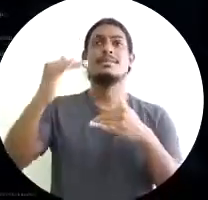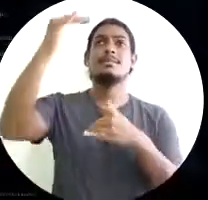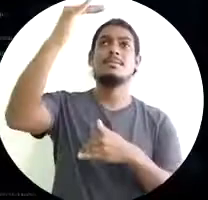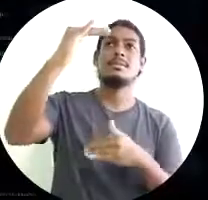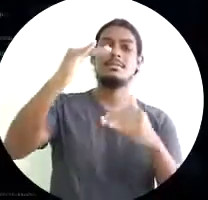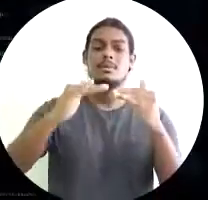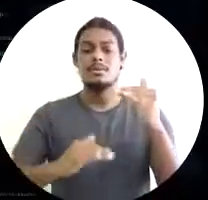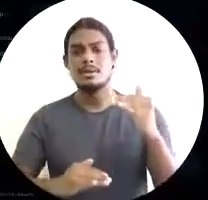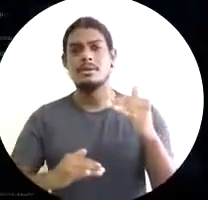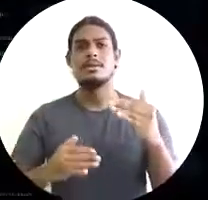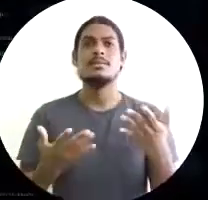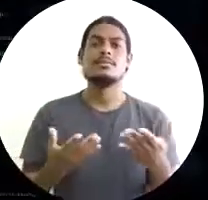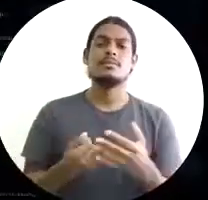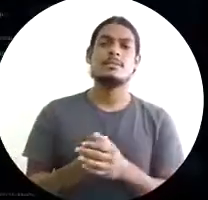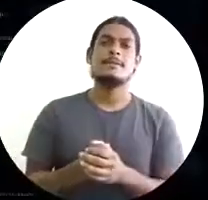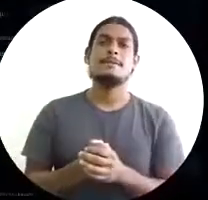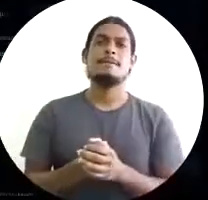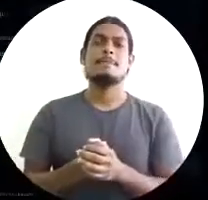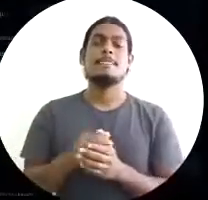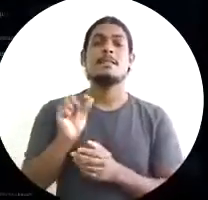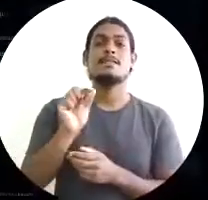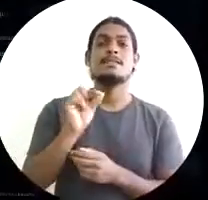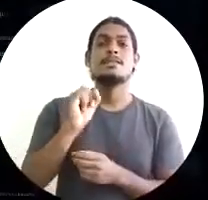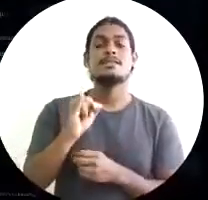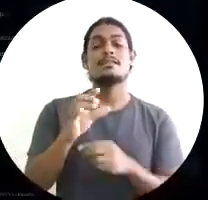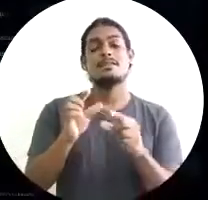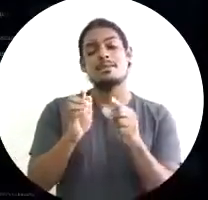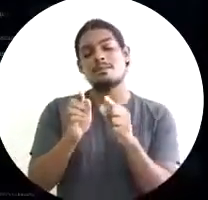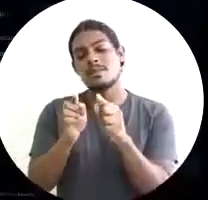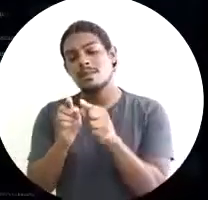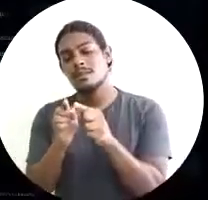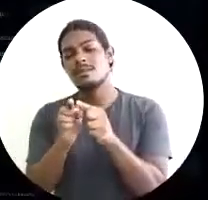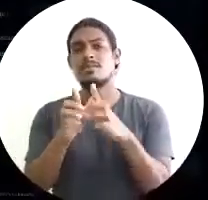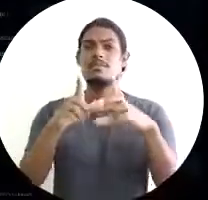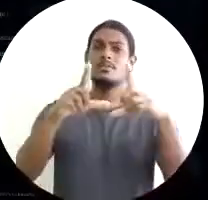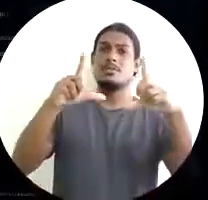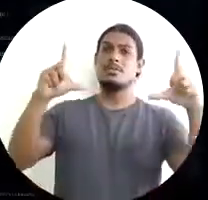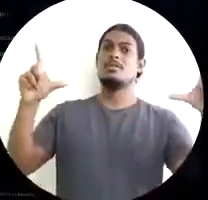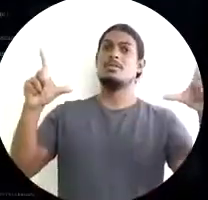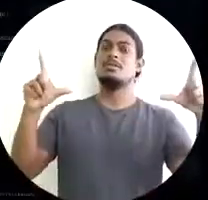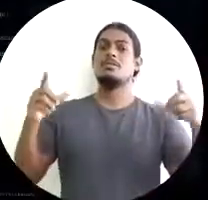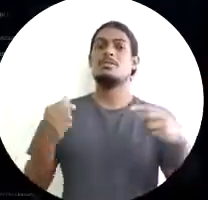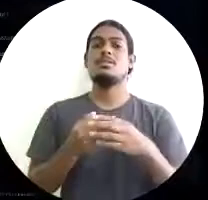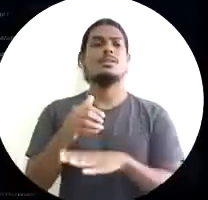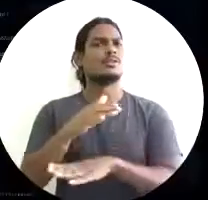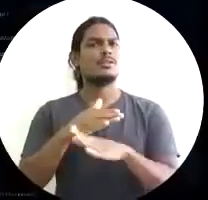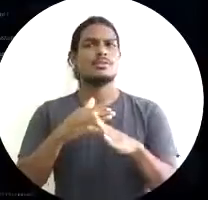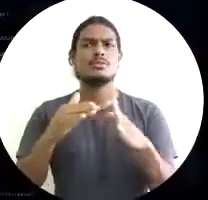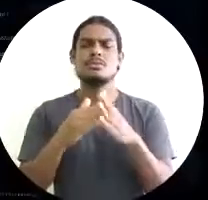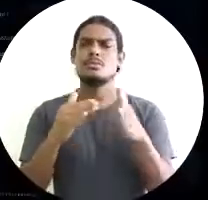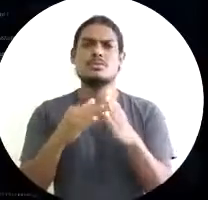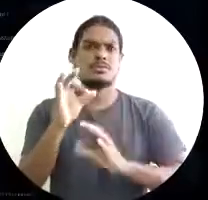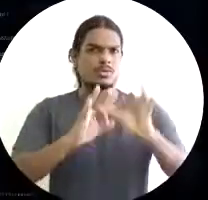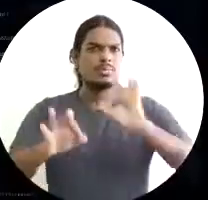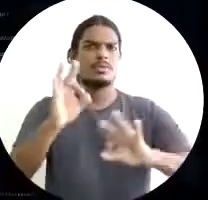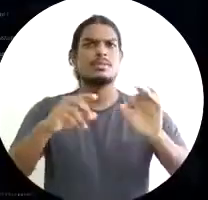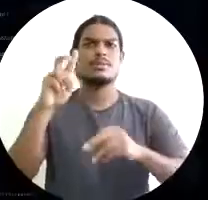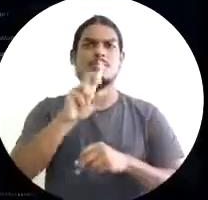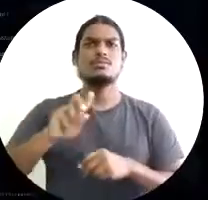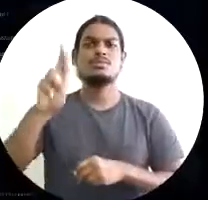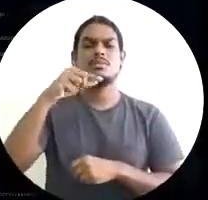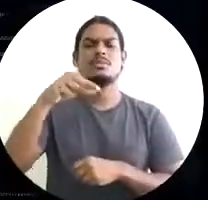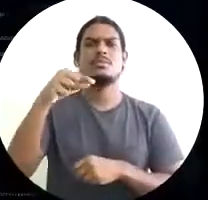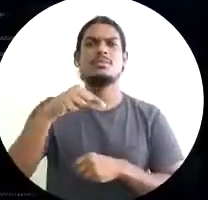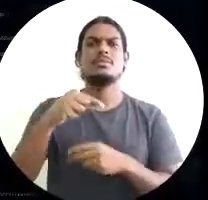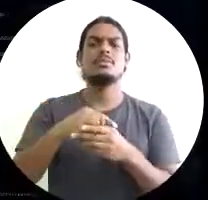abaixo, se ela está num canto pequeno ou num canto maior. Então, tudo isso é feito através do CSS. A